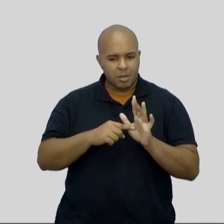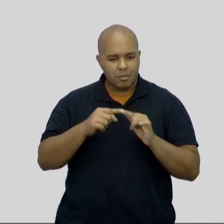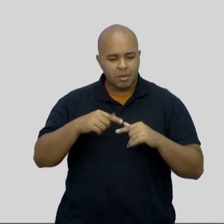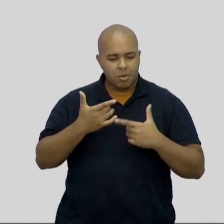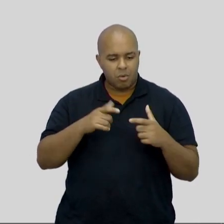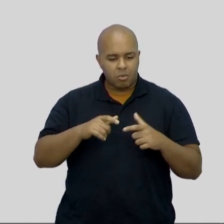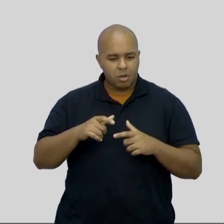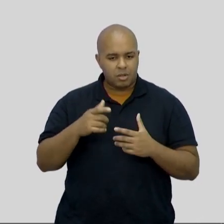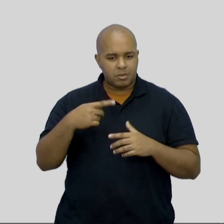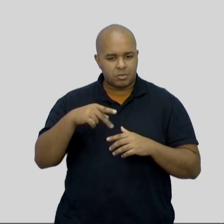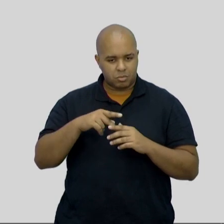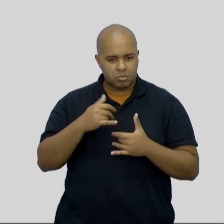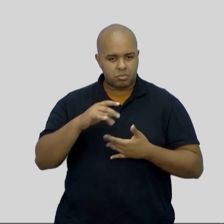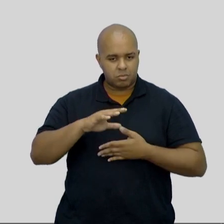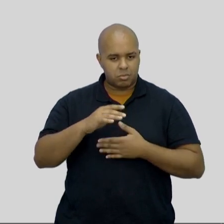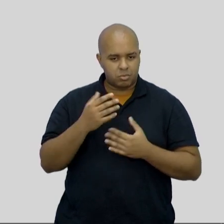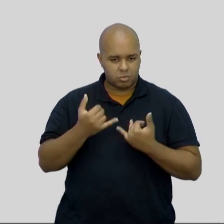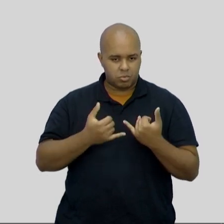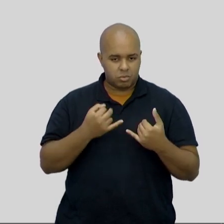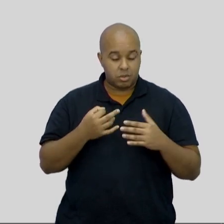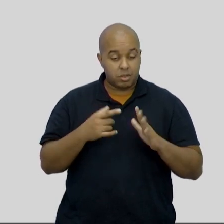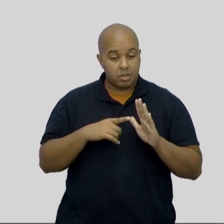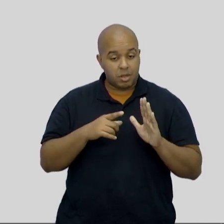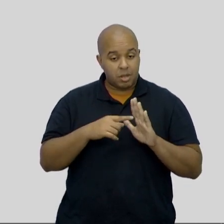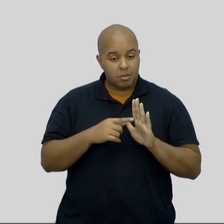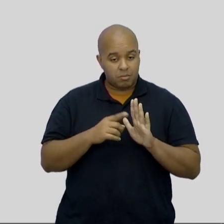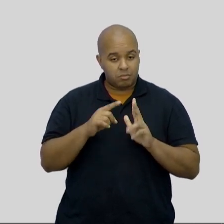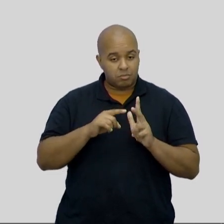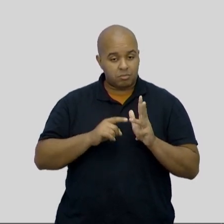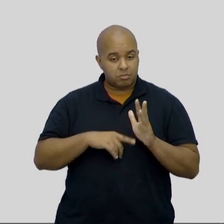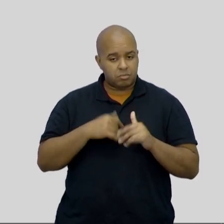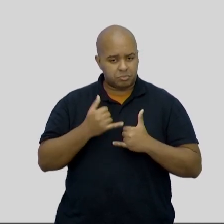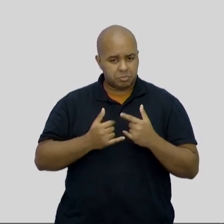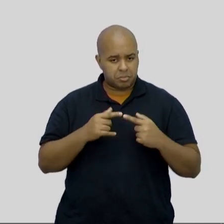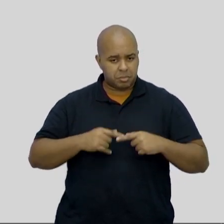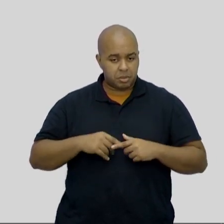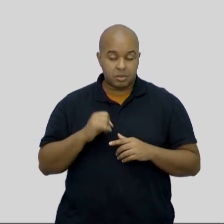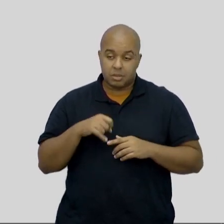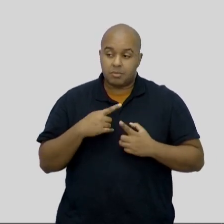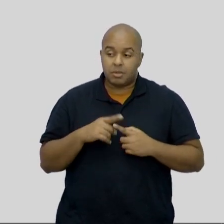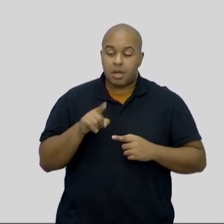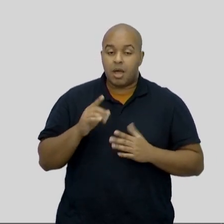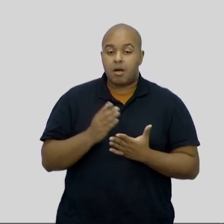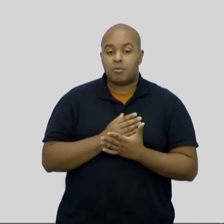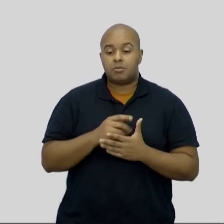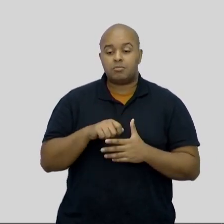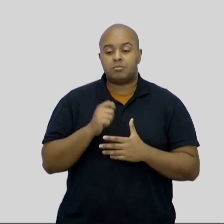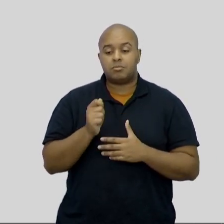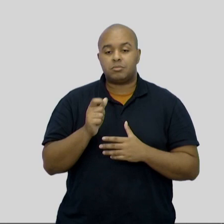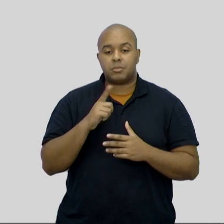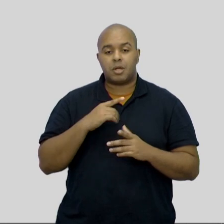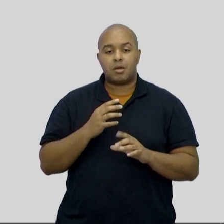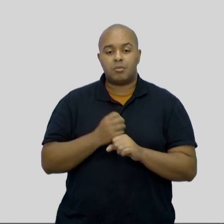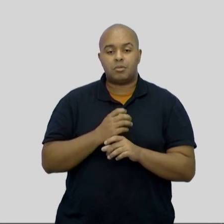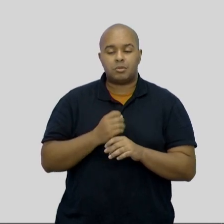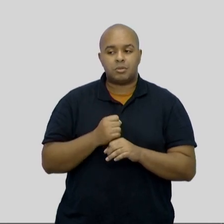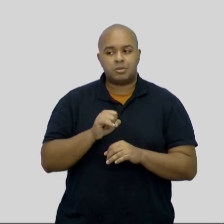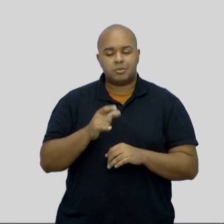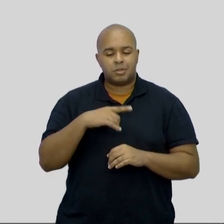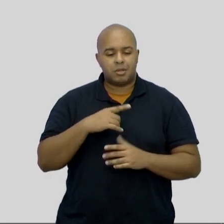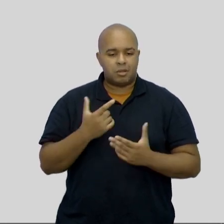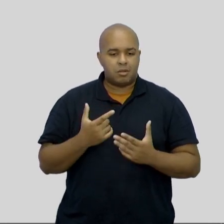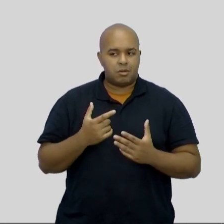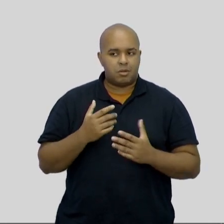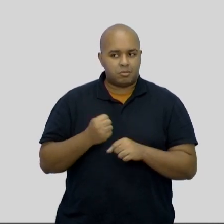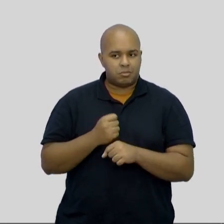local do jogo. Isso tem algum elemento de jogabilidade? Sim, porque algumas cartas vão dar pontuação caso você